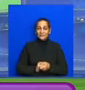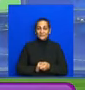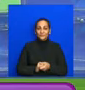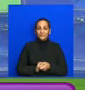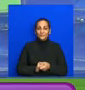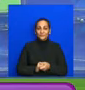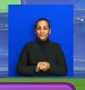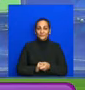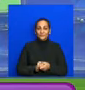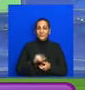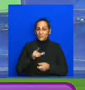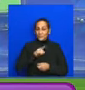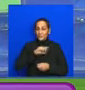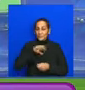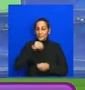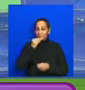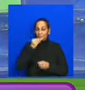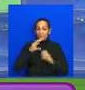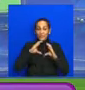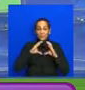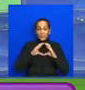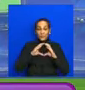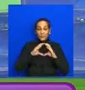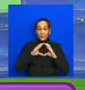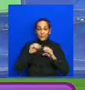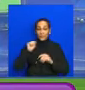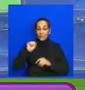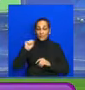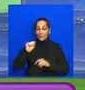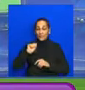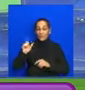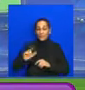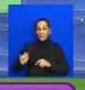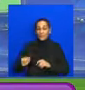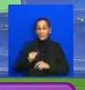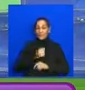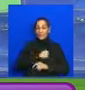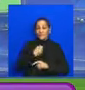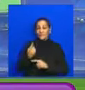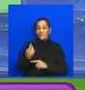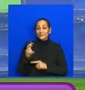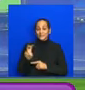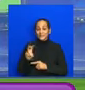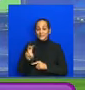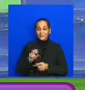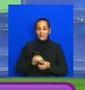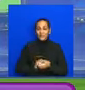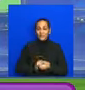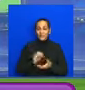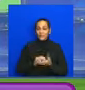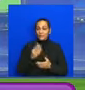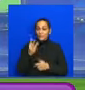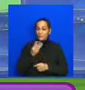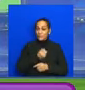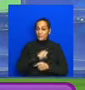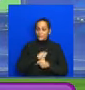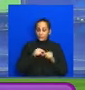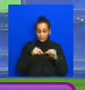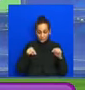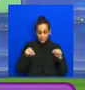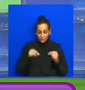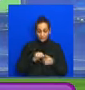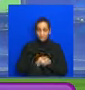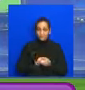Fácil, você ainda tem chances. Bola azul 15, azul número 15, faltam 3